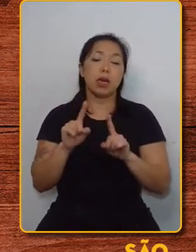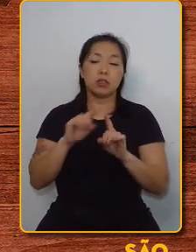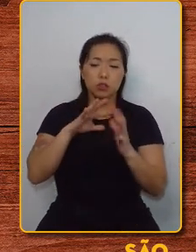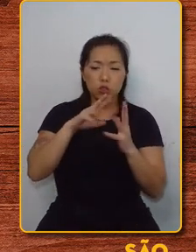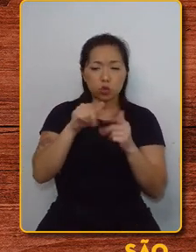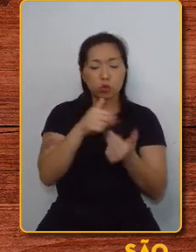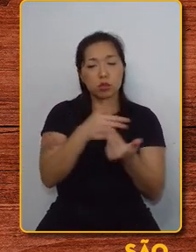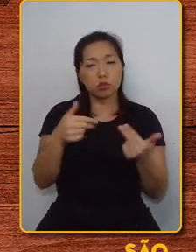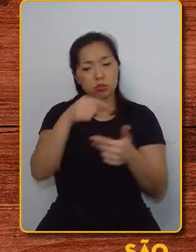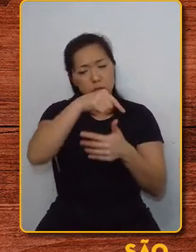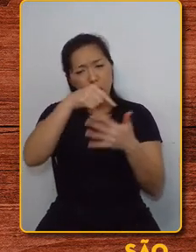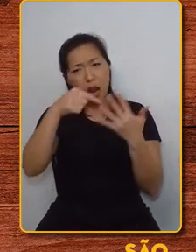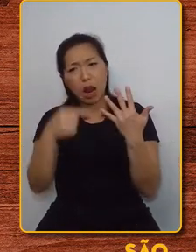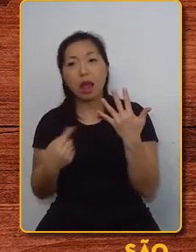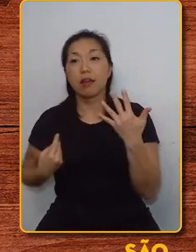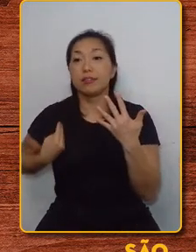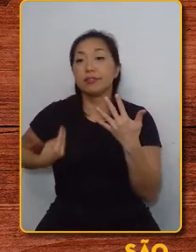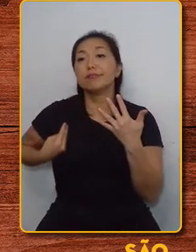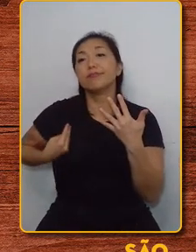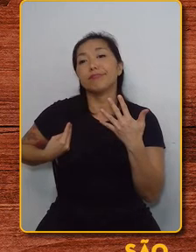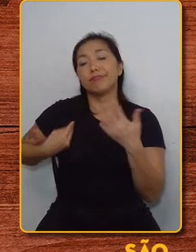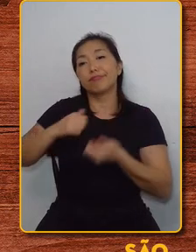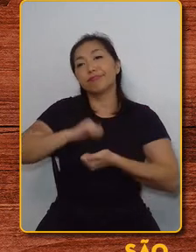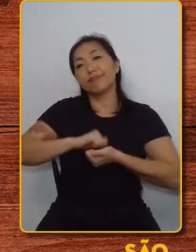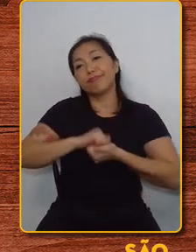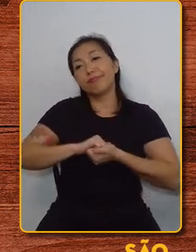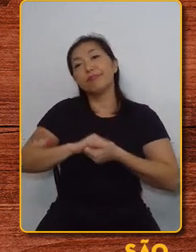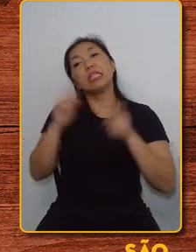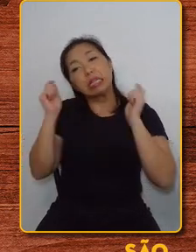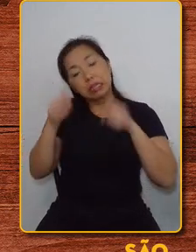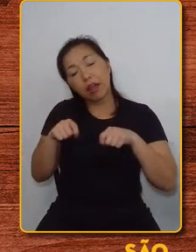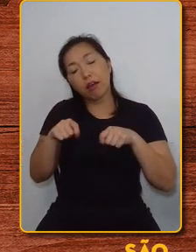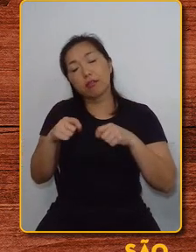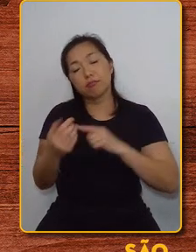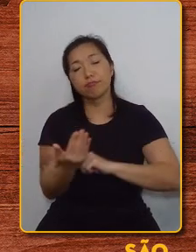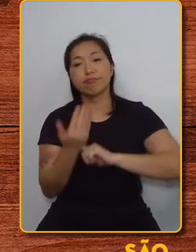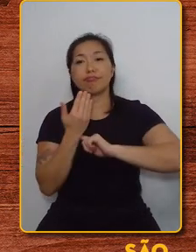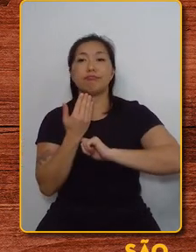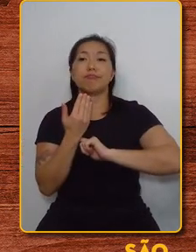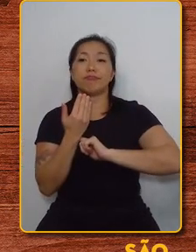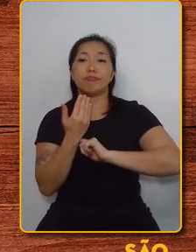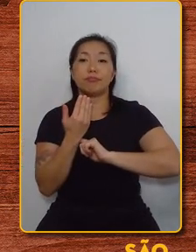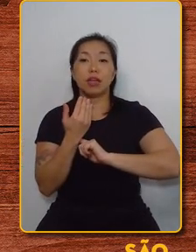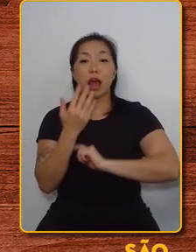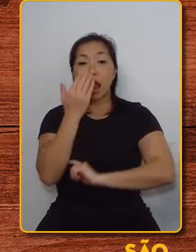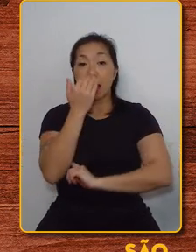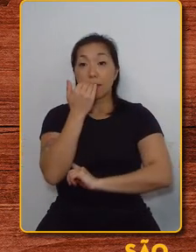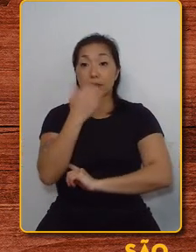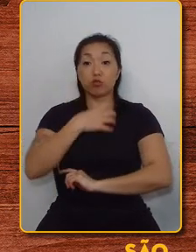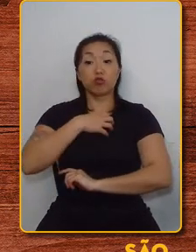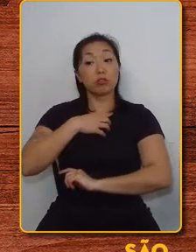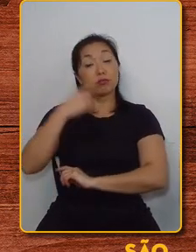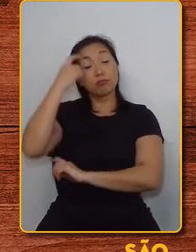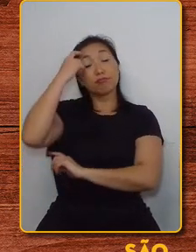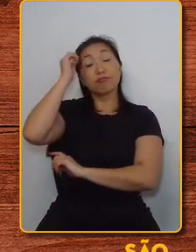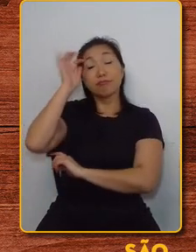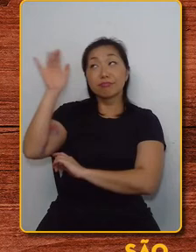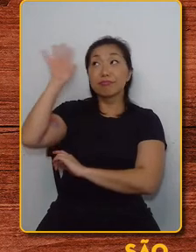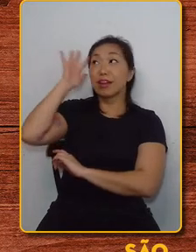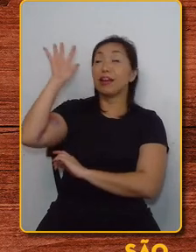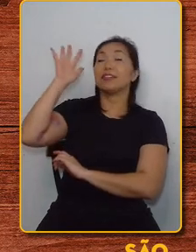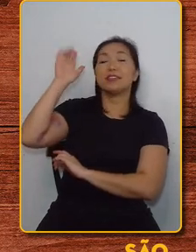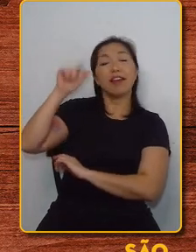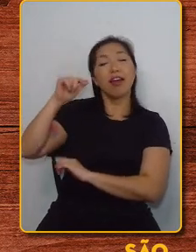permitir que a gente tenha uma alimentação como a gente almeja e como a gente tende a alimentação adequada e